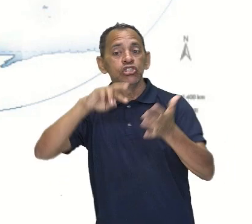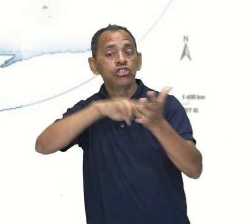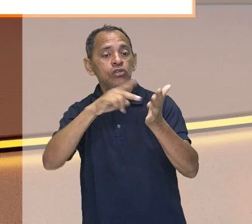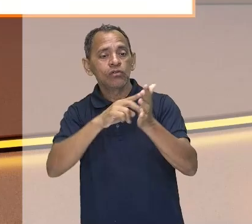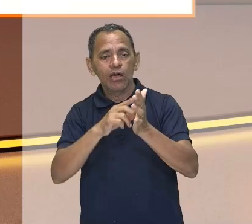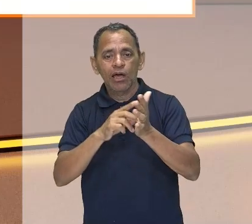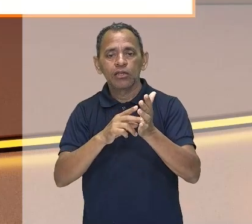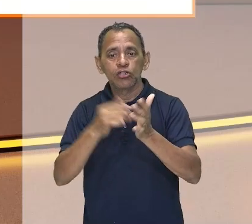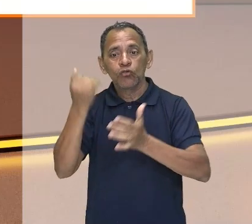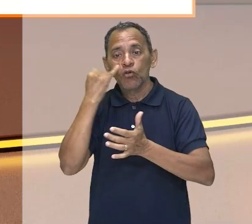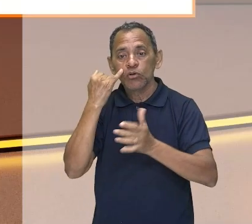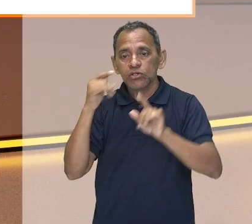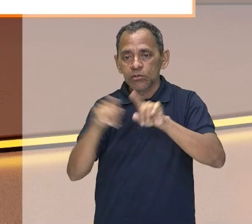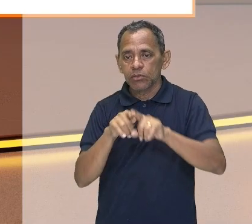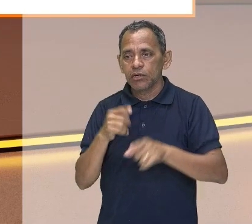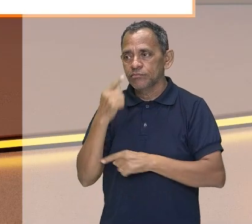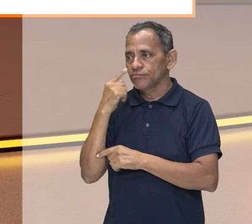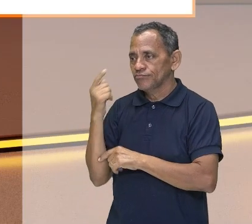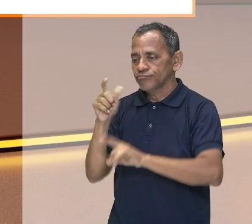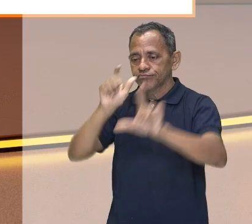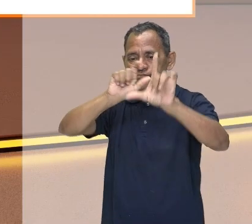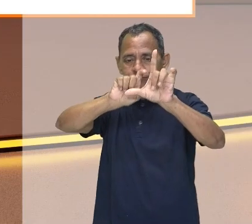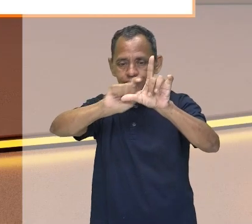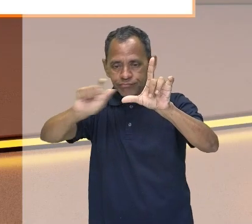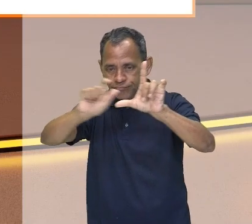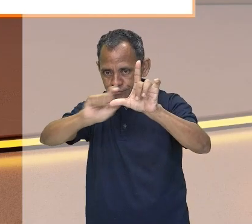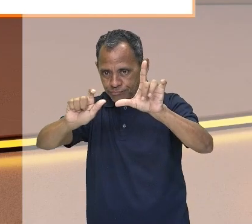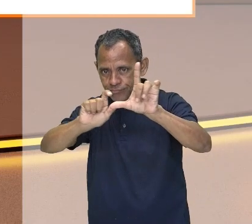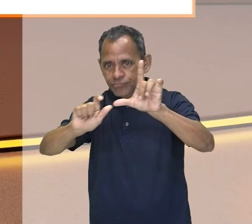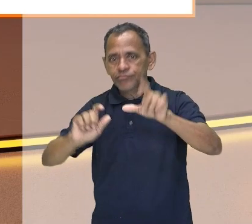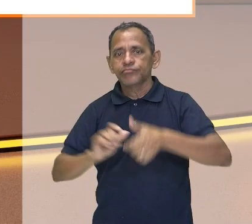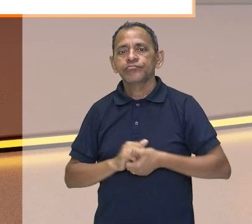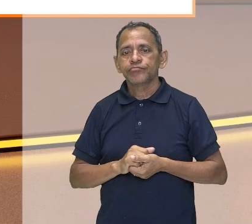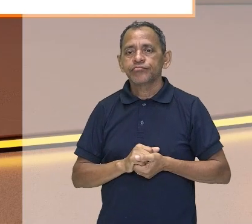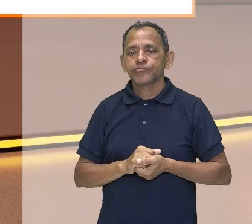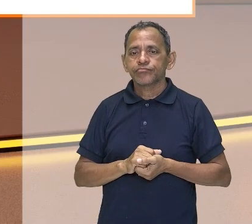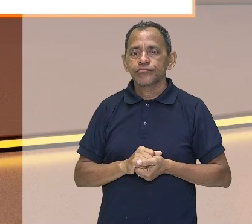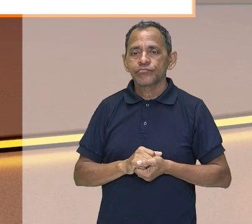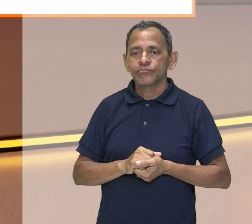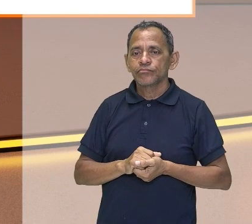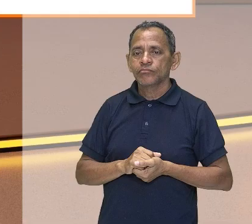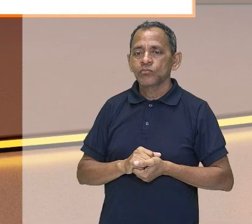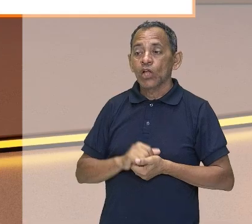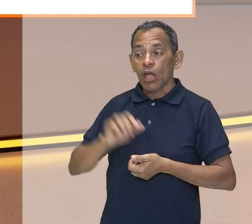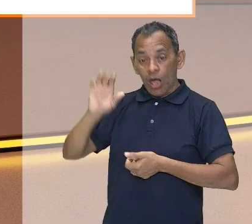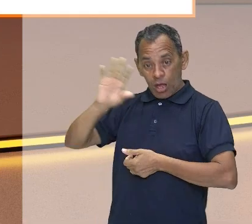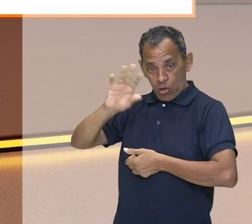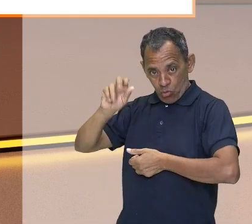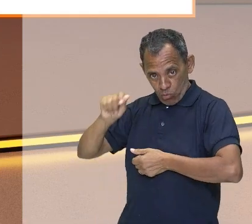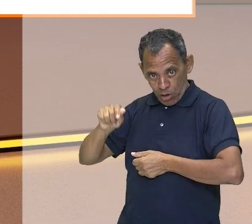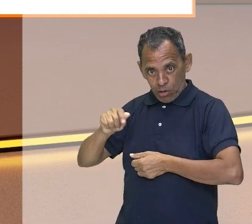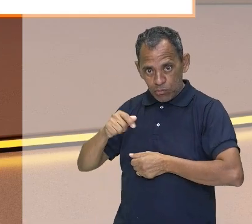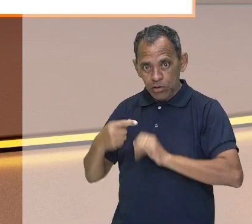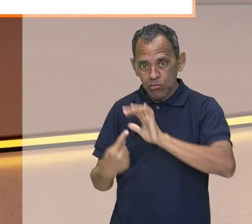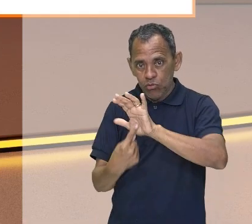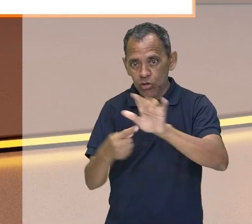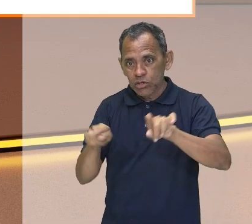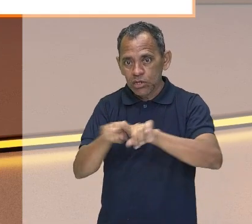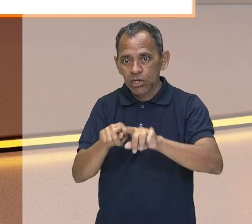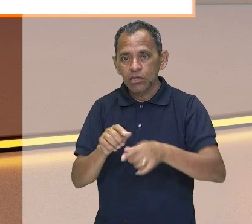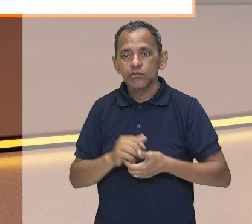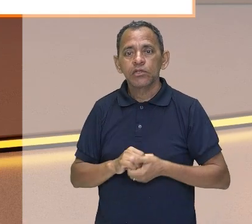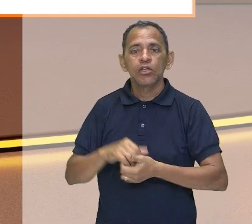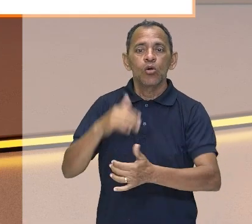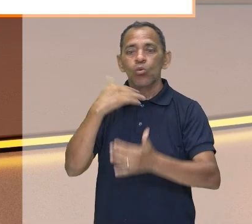destaco para vocês aqui a legenda desse mapa que nós estamos analisando. O nosso mapa aqui, ele trata de taxa de mortalidade. E a